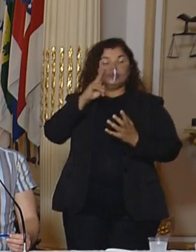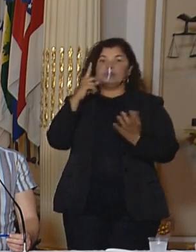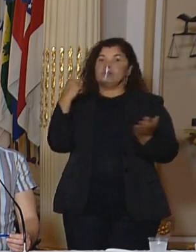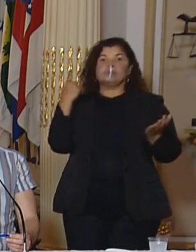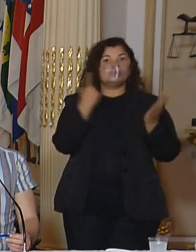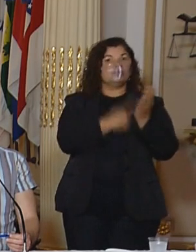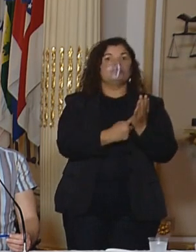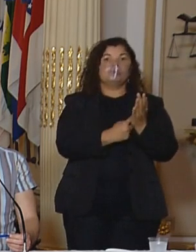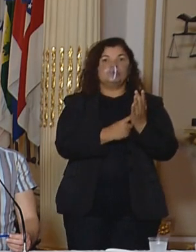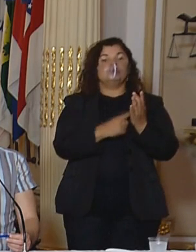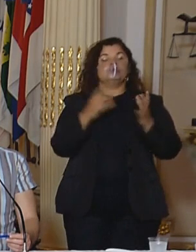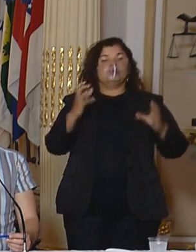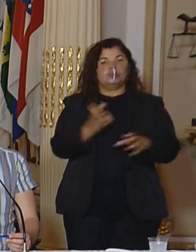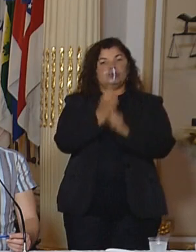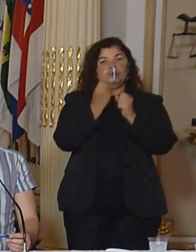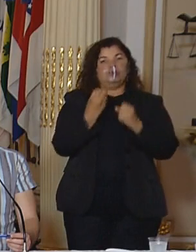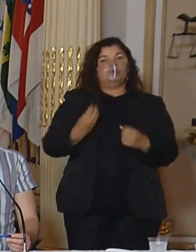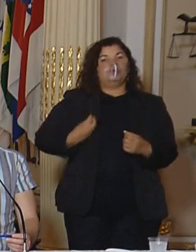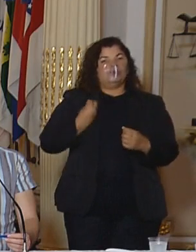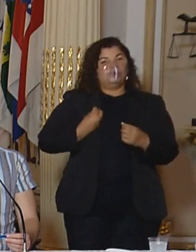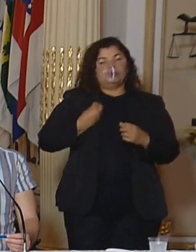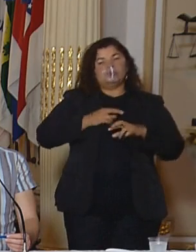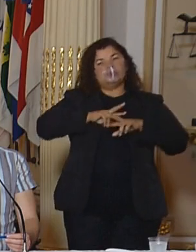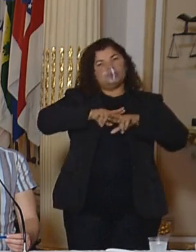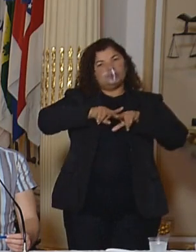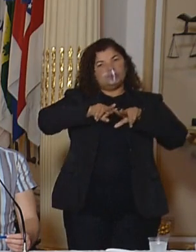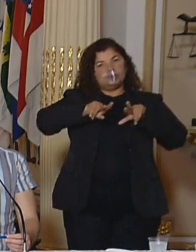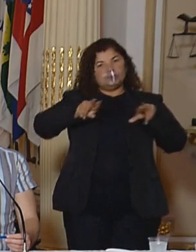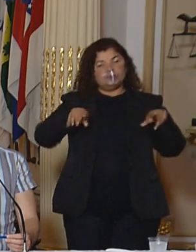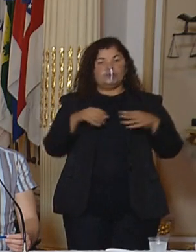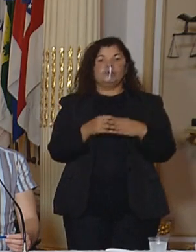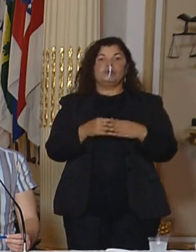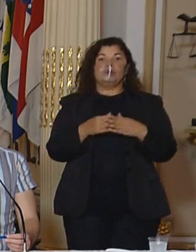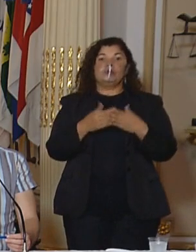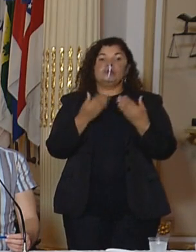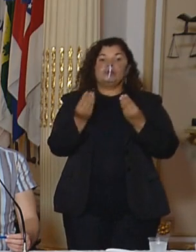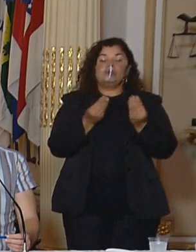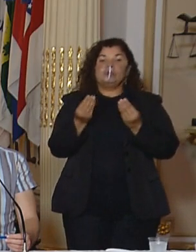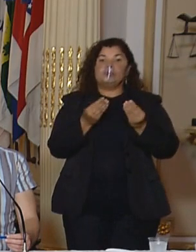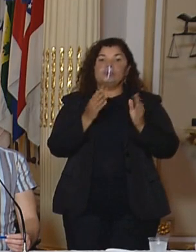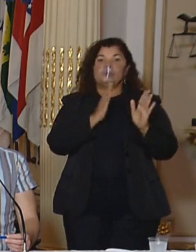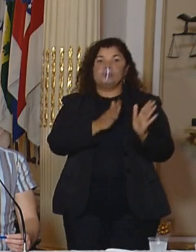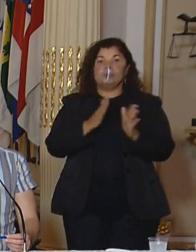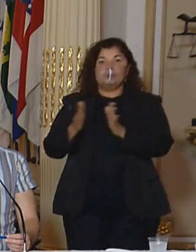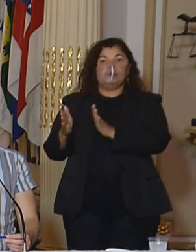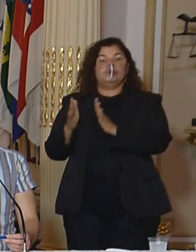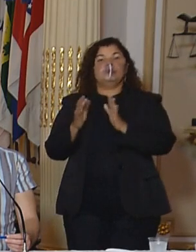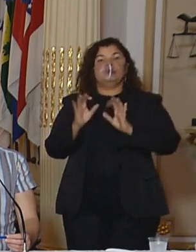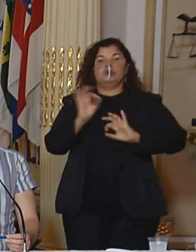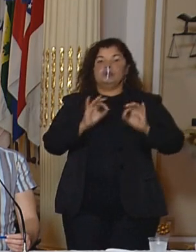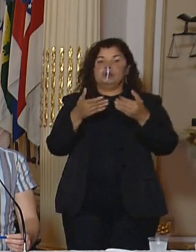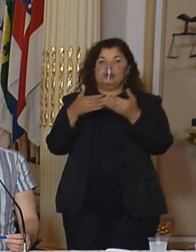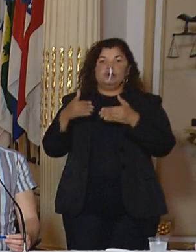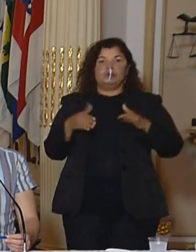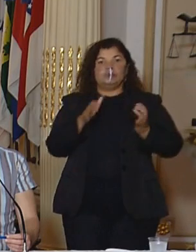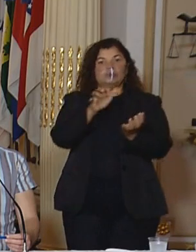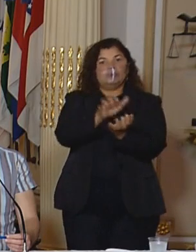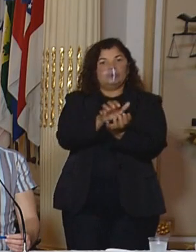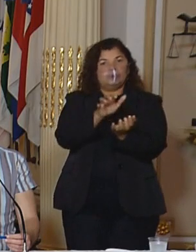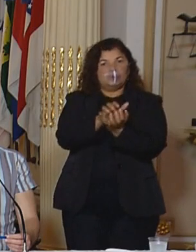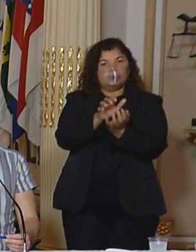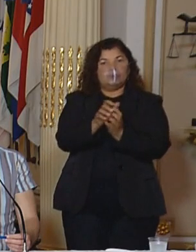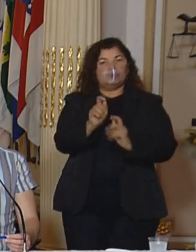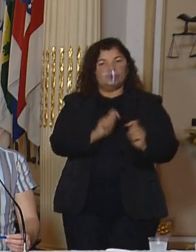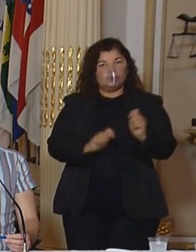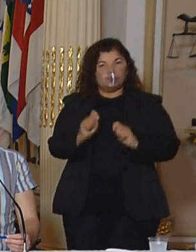milhares de vidas. Assim, o plano de reabertura de Pernambuco é um dos mais conservadores do país, pois além de levar